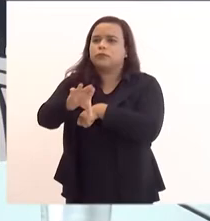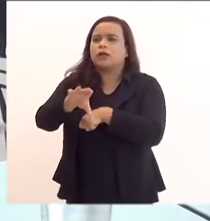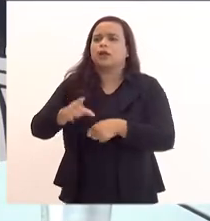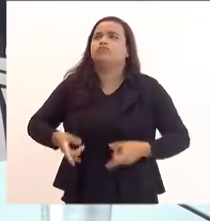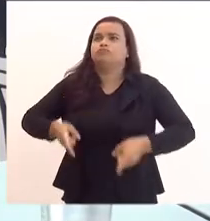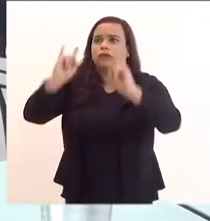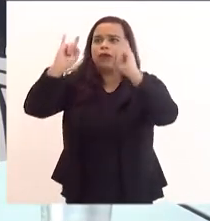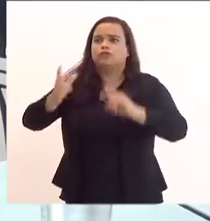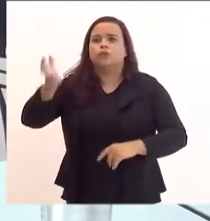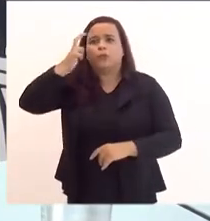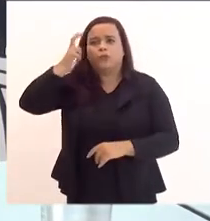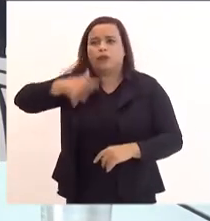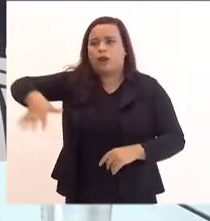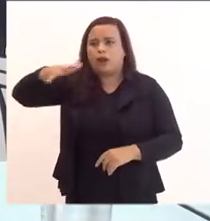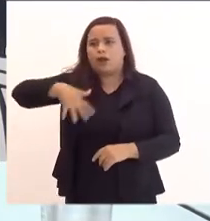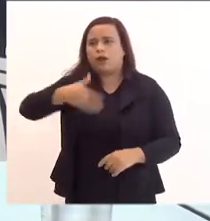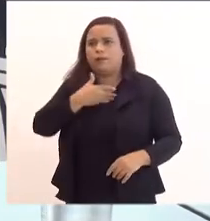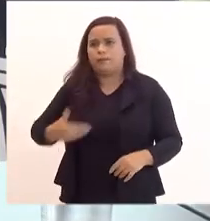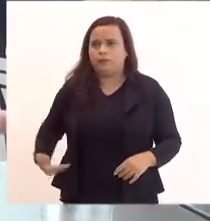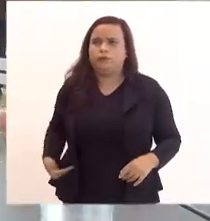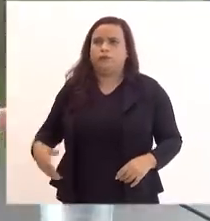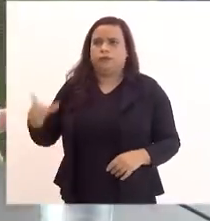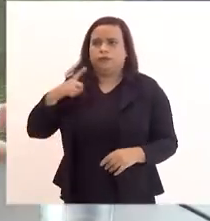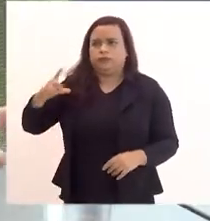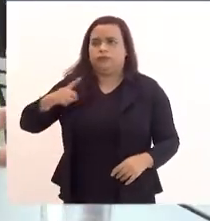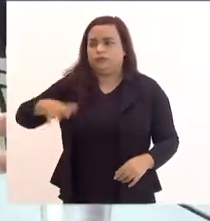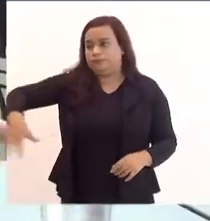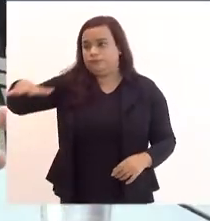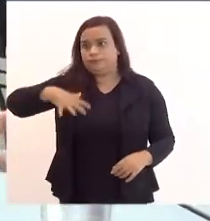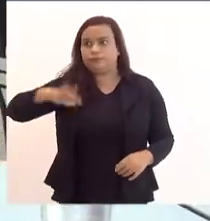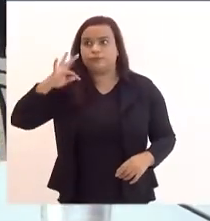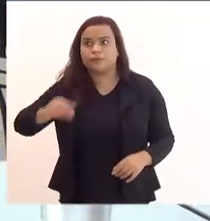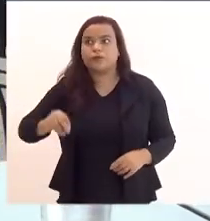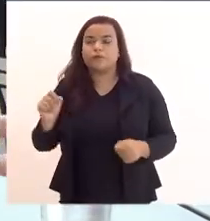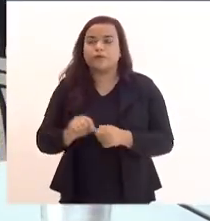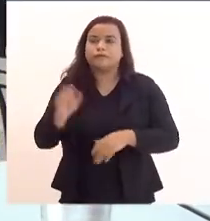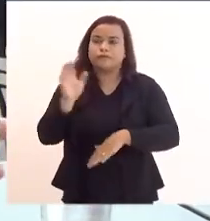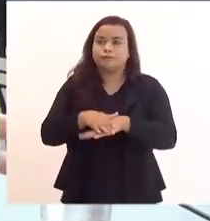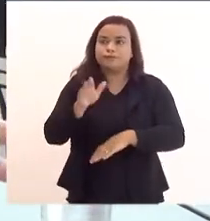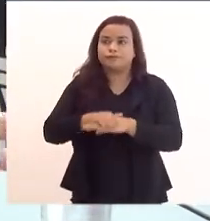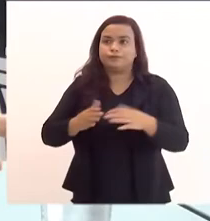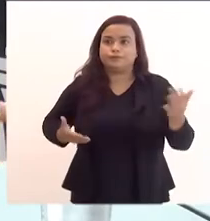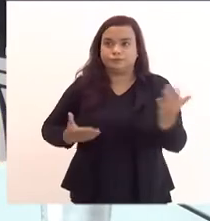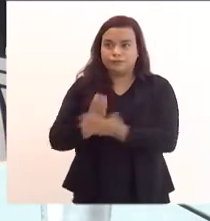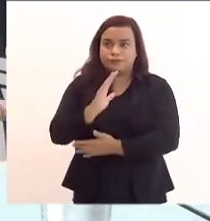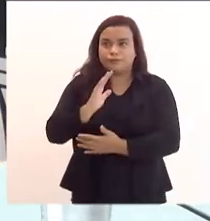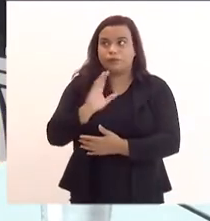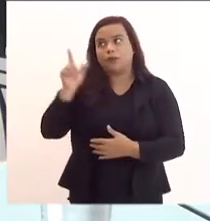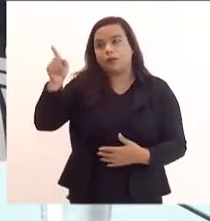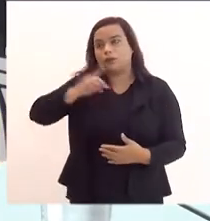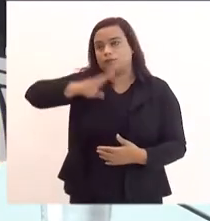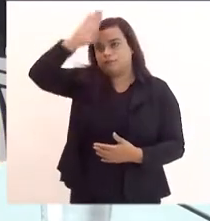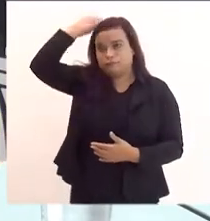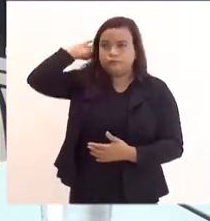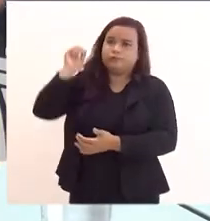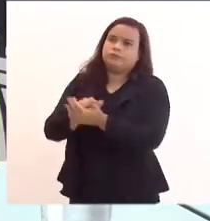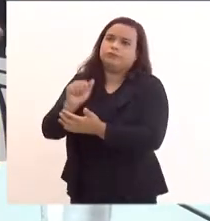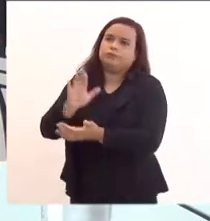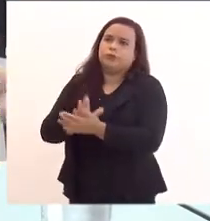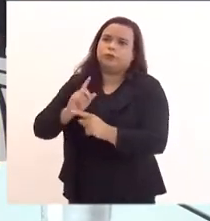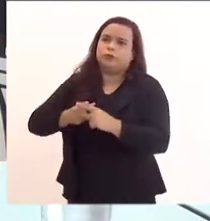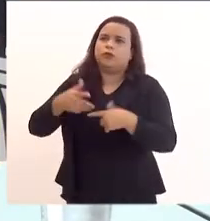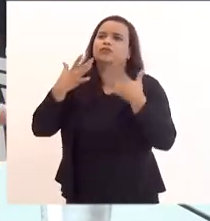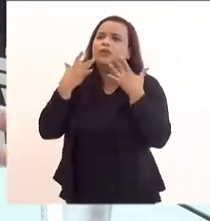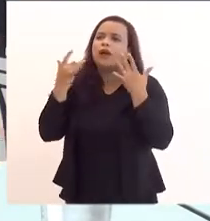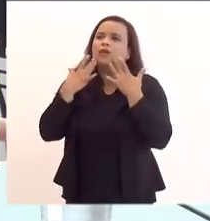da cultura, e listou todas, né, fizessem a sua aprovação no Corpo Bombeiro, porque não, até hoje o Teatro Municipal, por exemplo, não